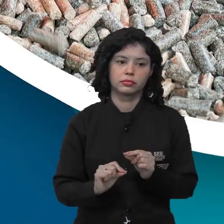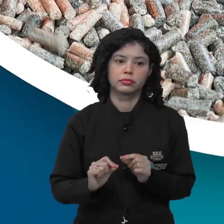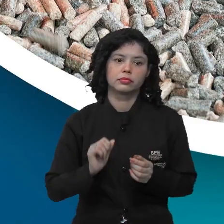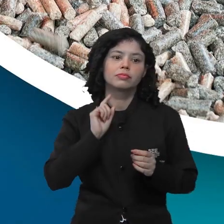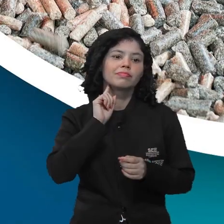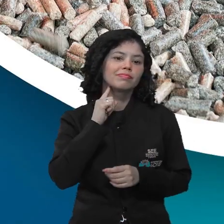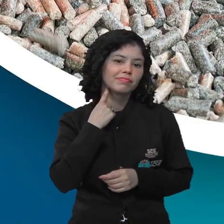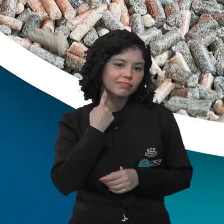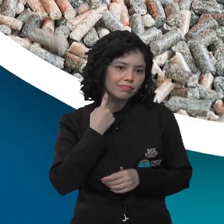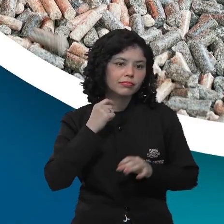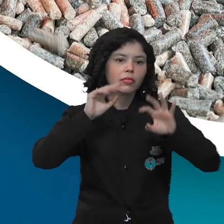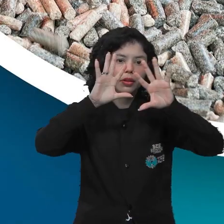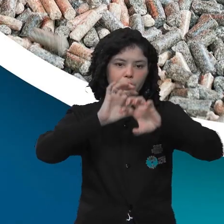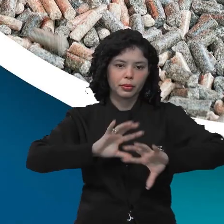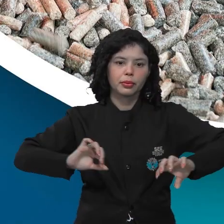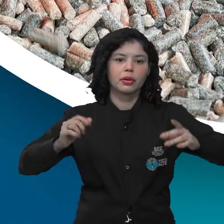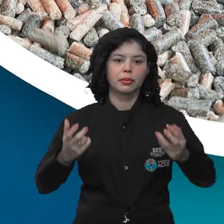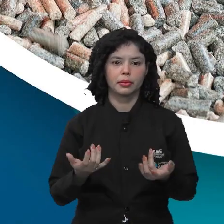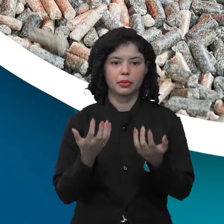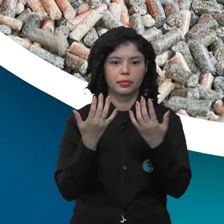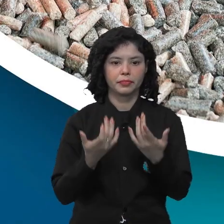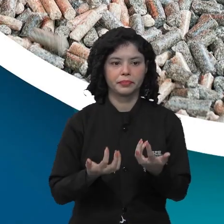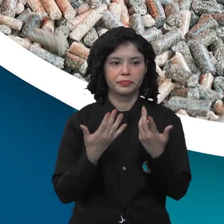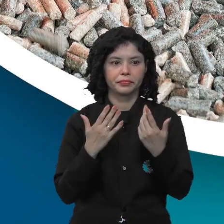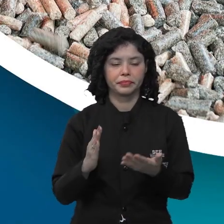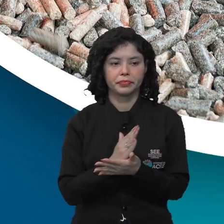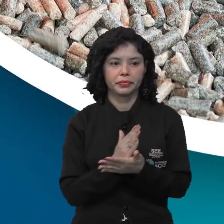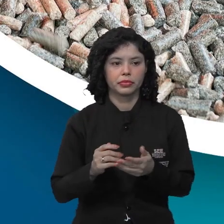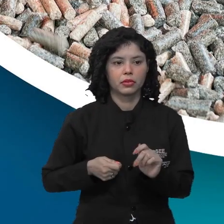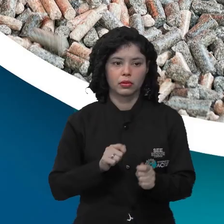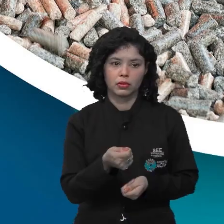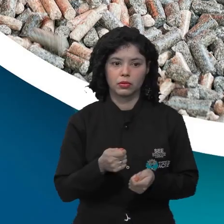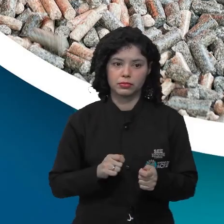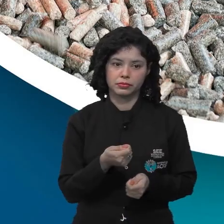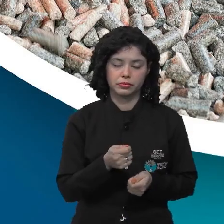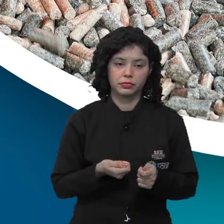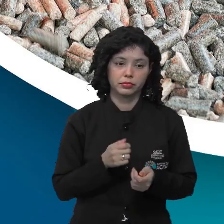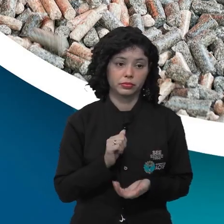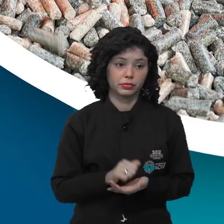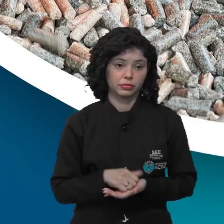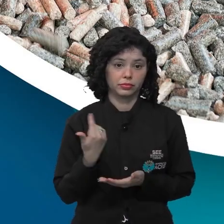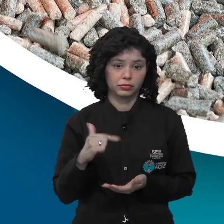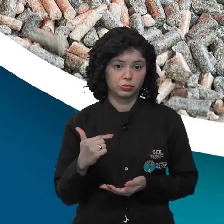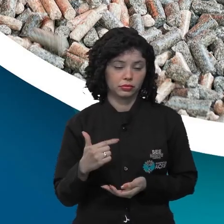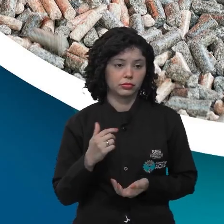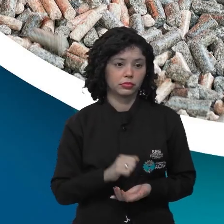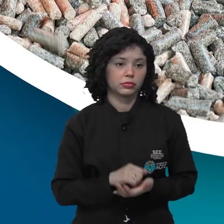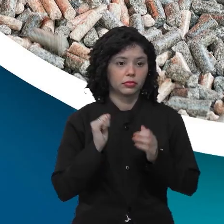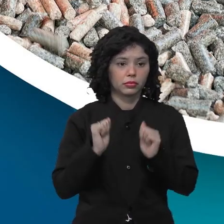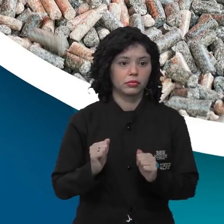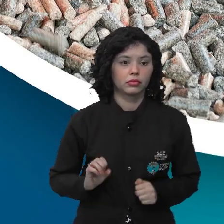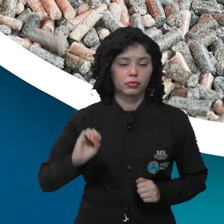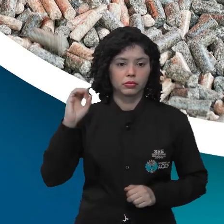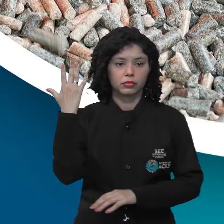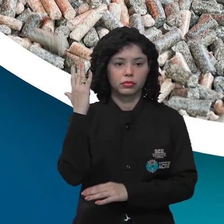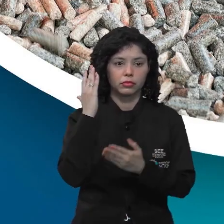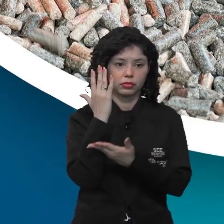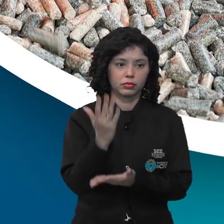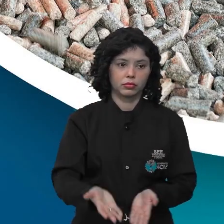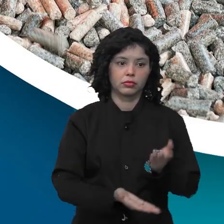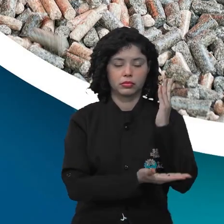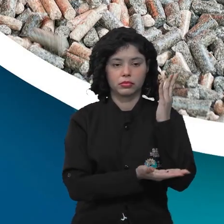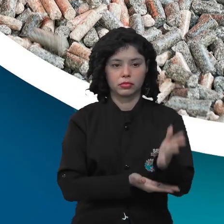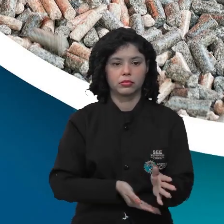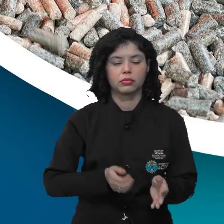que mesmo assim, ela continua emitindo ali alguns poluentes, né, se for queimada de forma descontrolada, e ele também pode